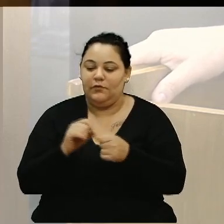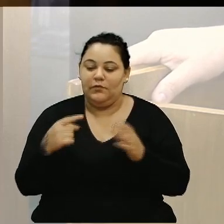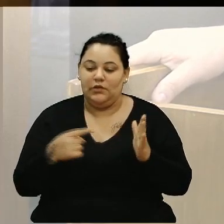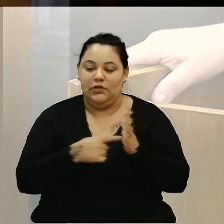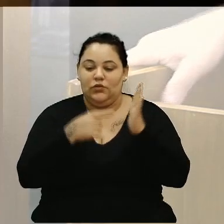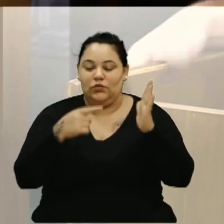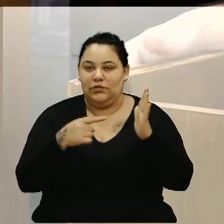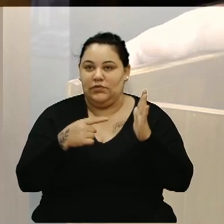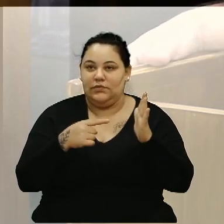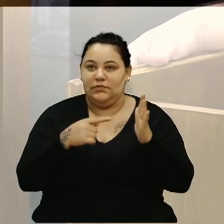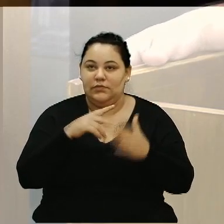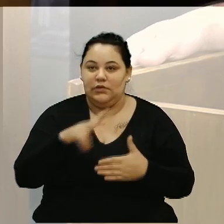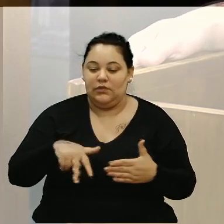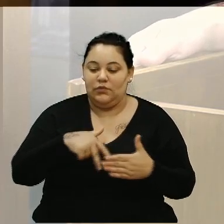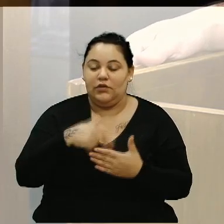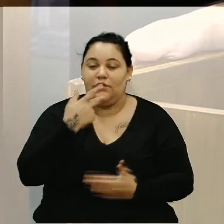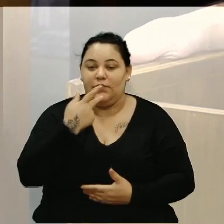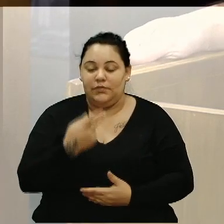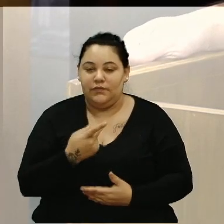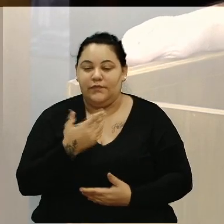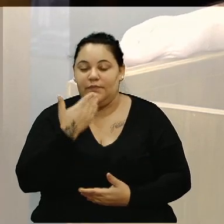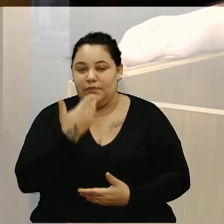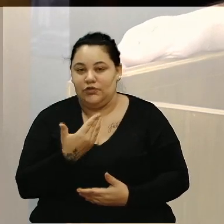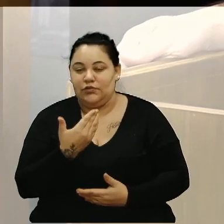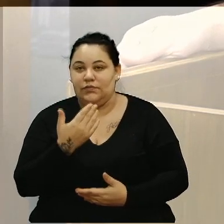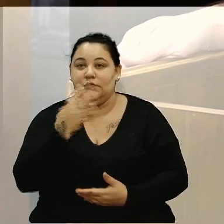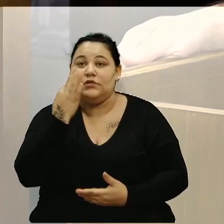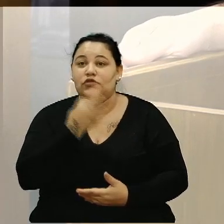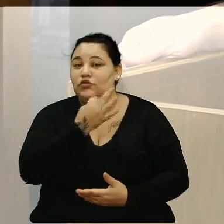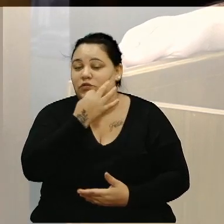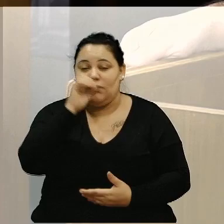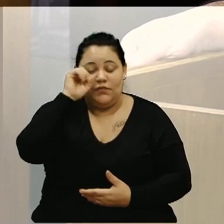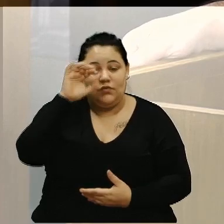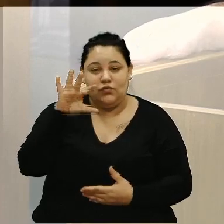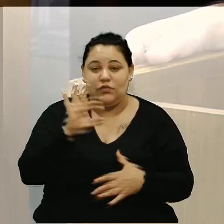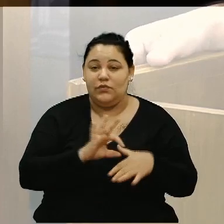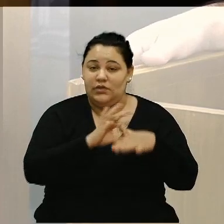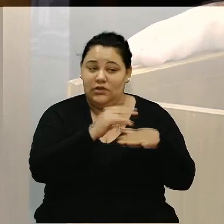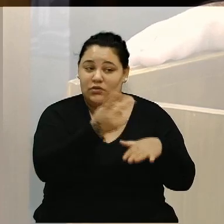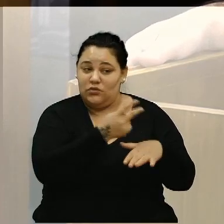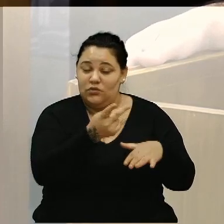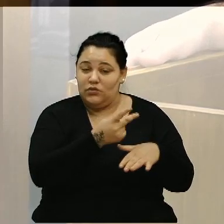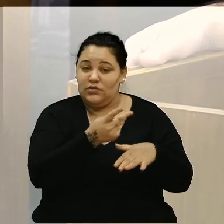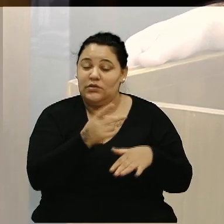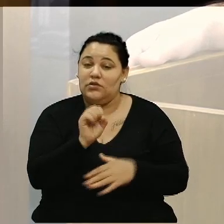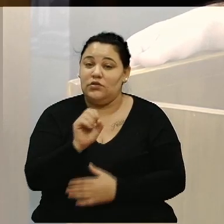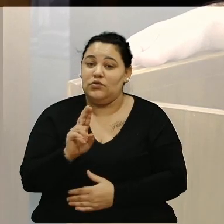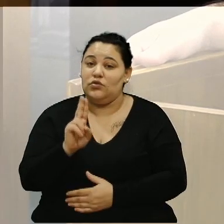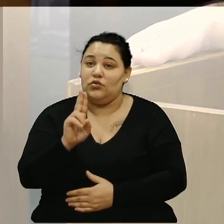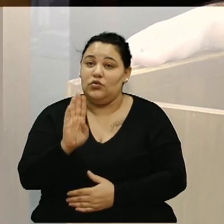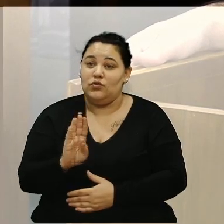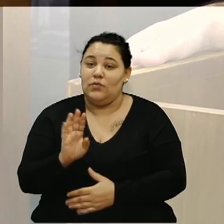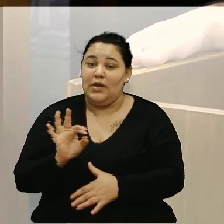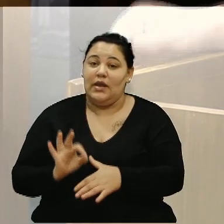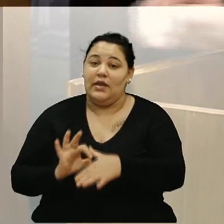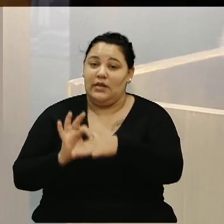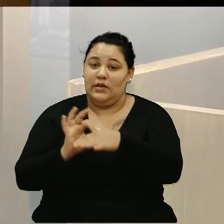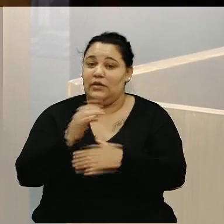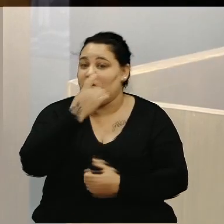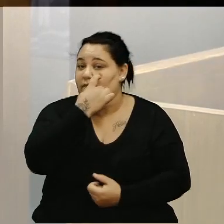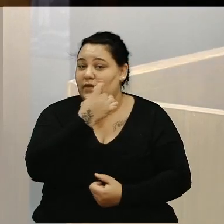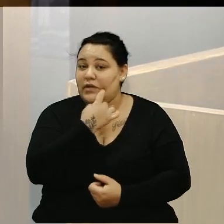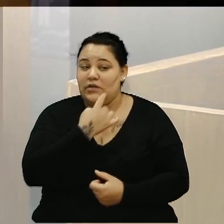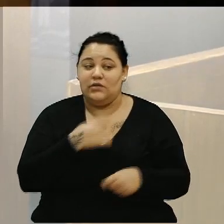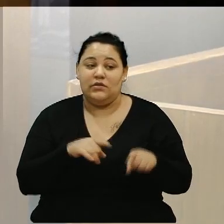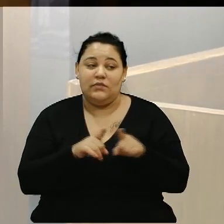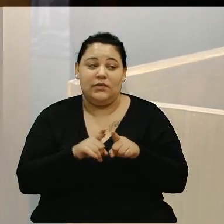vereadora Tatiane Frias, enquanto líder do governo, o vereador Fiuza e o sublíder Wagner Petrini, que